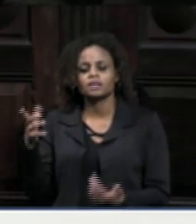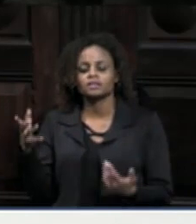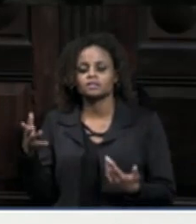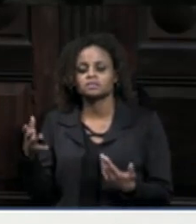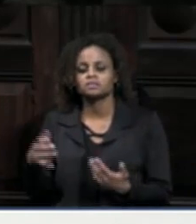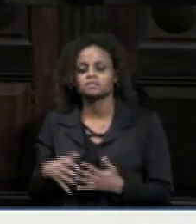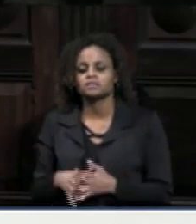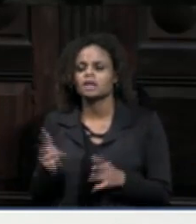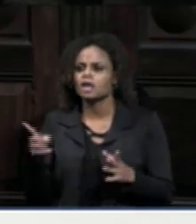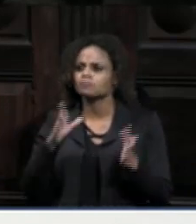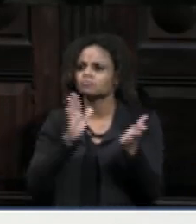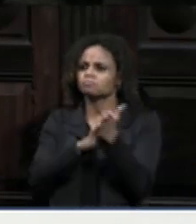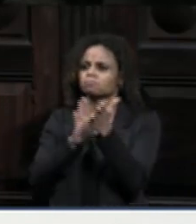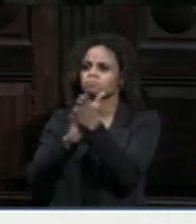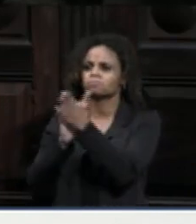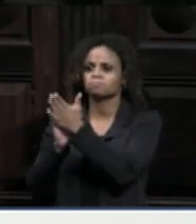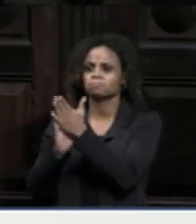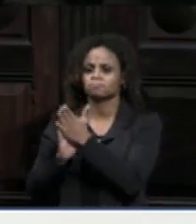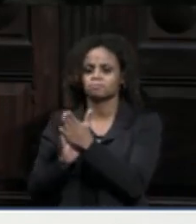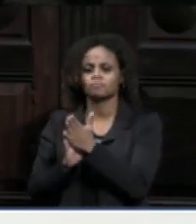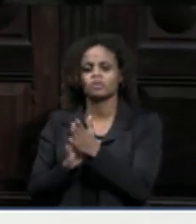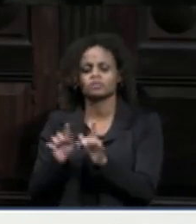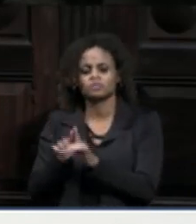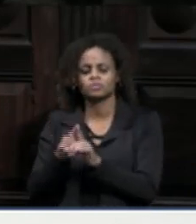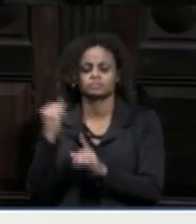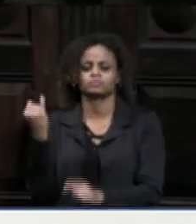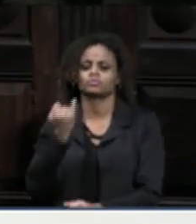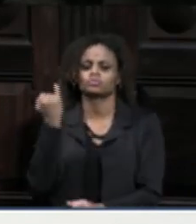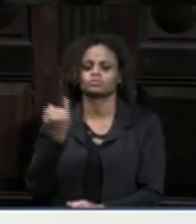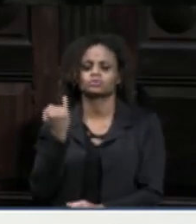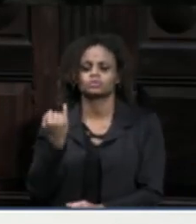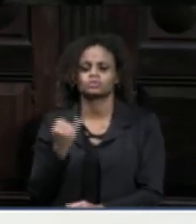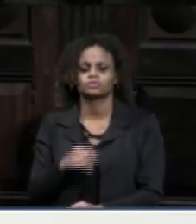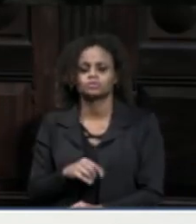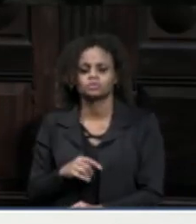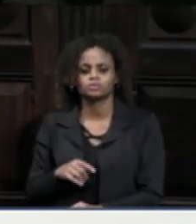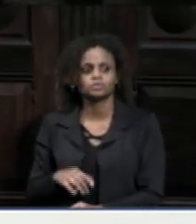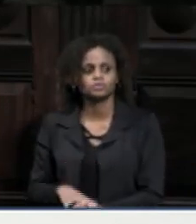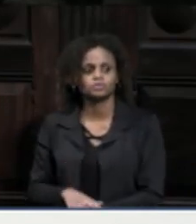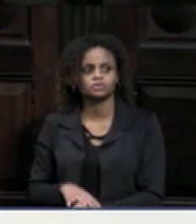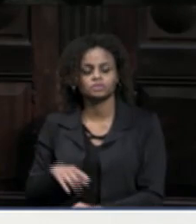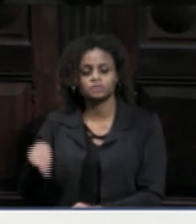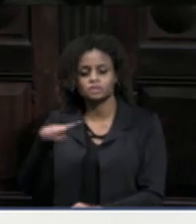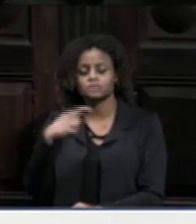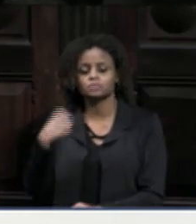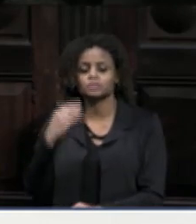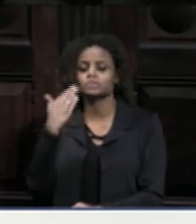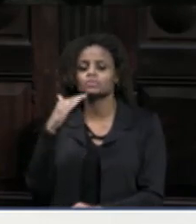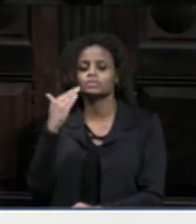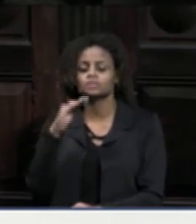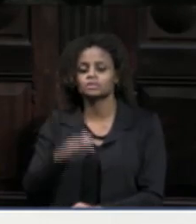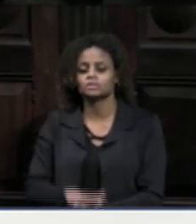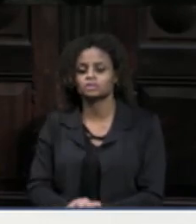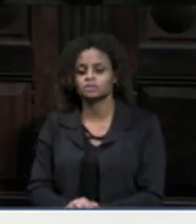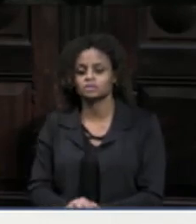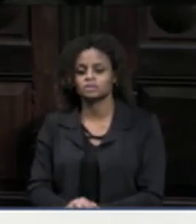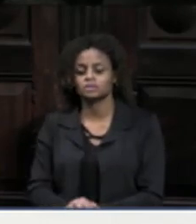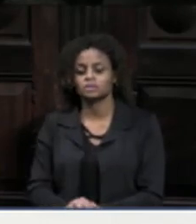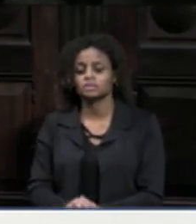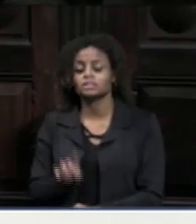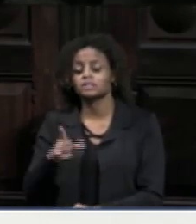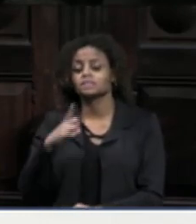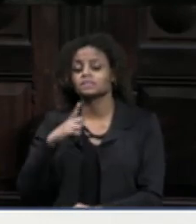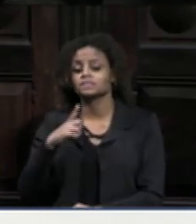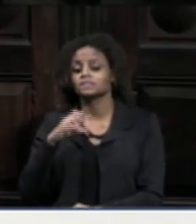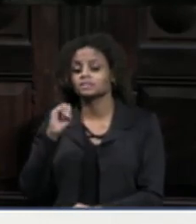absolutamente louvável e pertinente, eles também hão de compreender que, se houver um